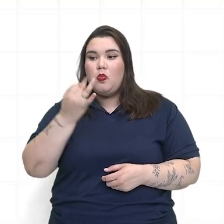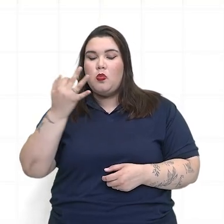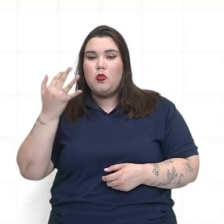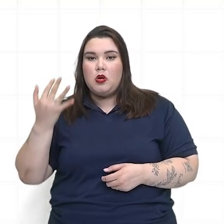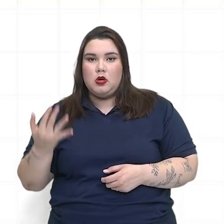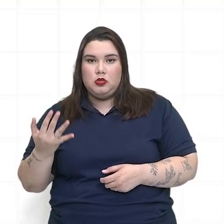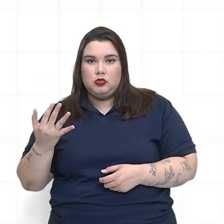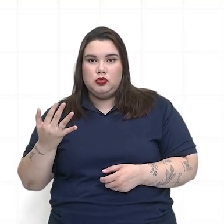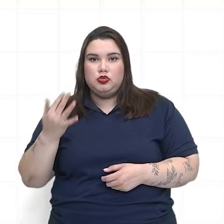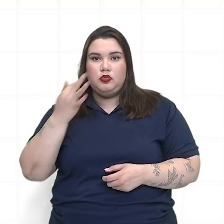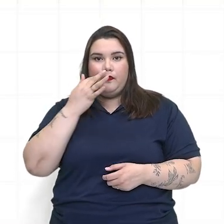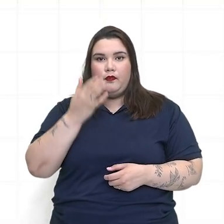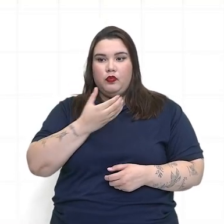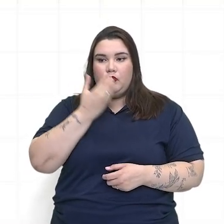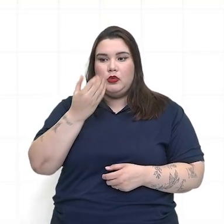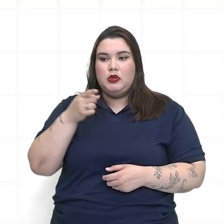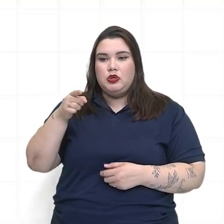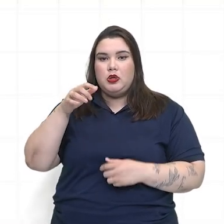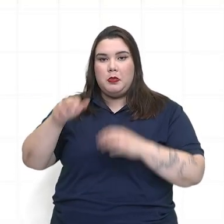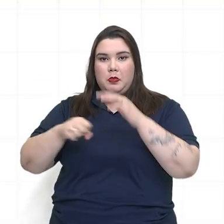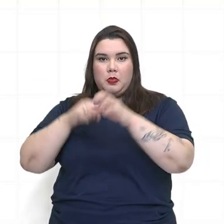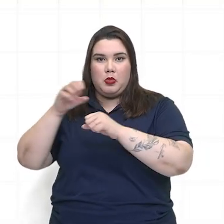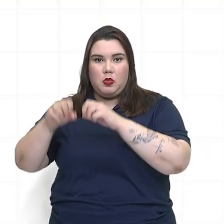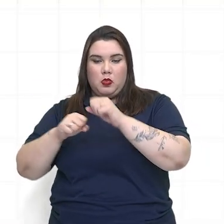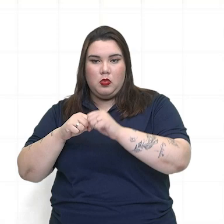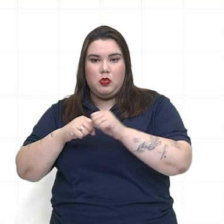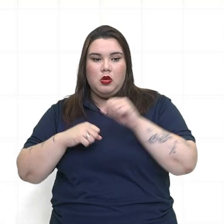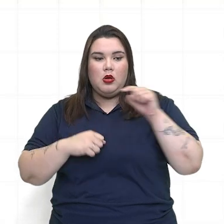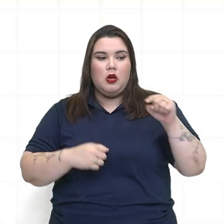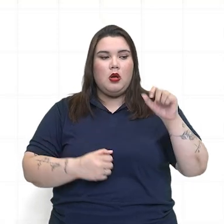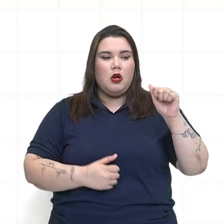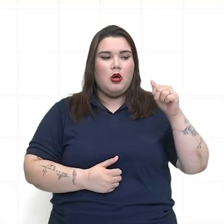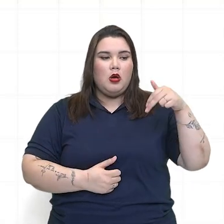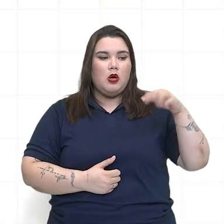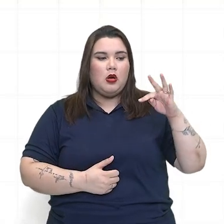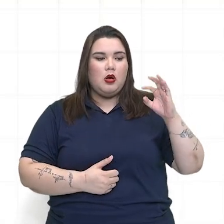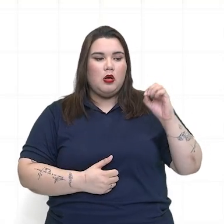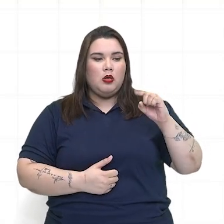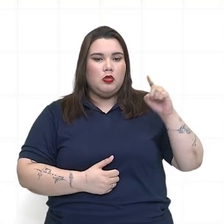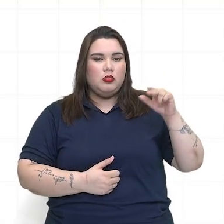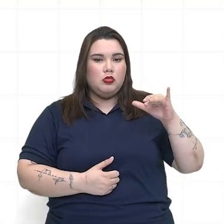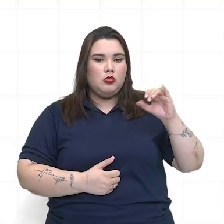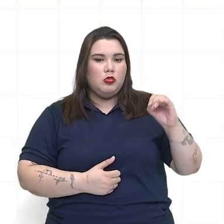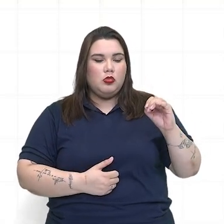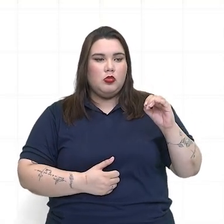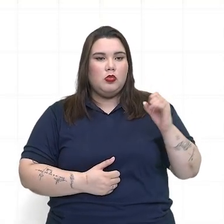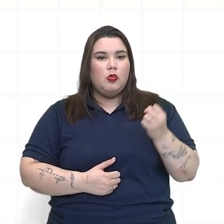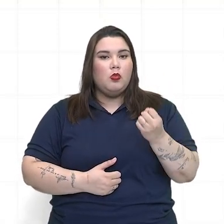Certo? Pelo gráfico, podemos observar que Carlos colheu o quê?